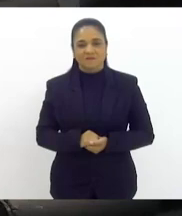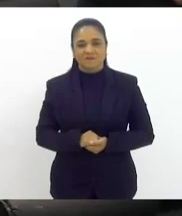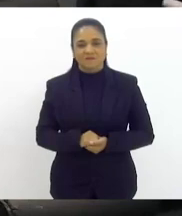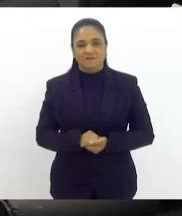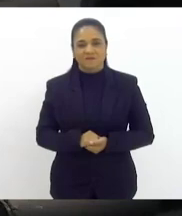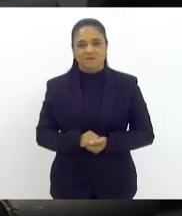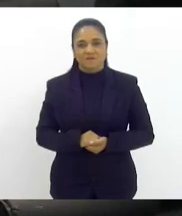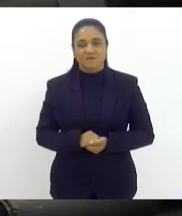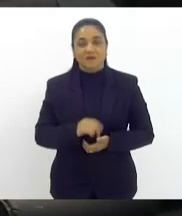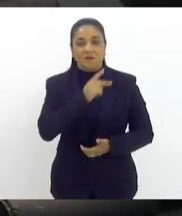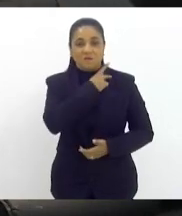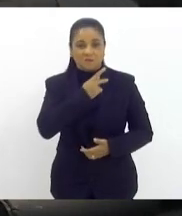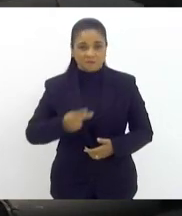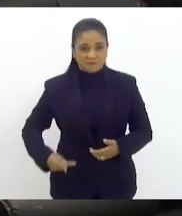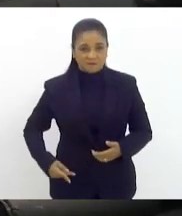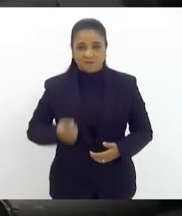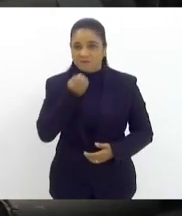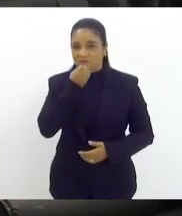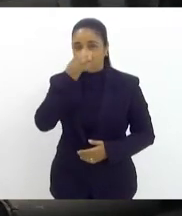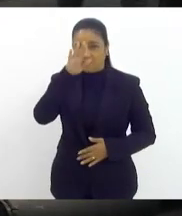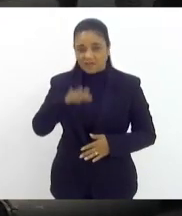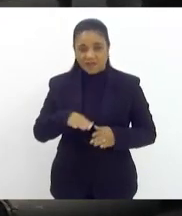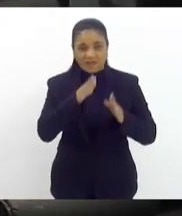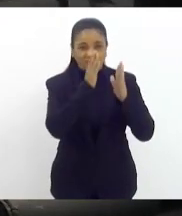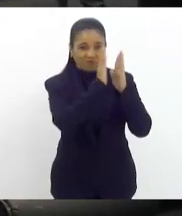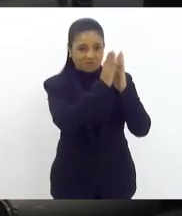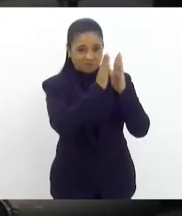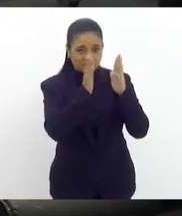Presidente, boa tarde, questão de ordem.